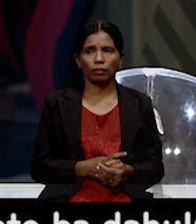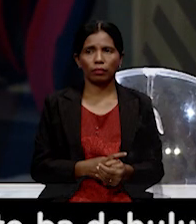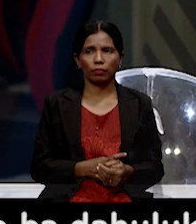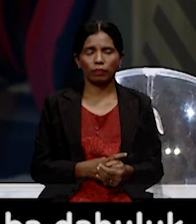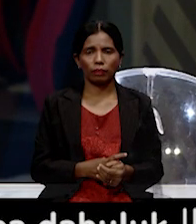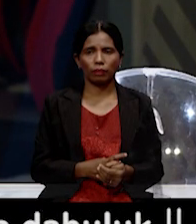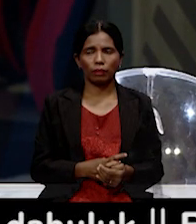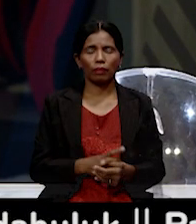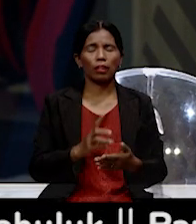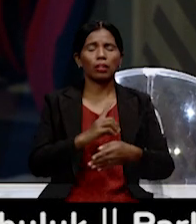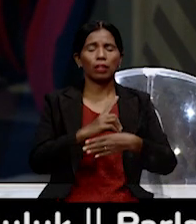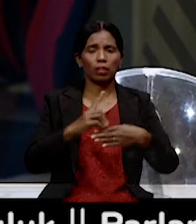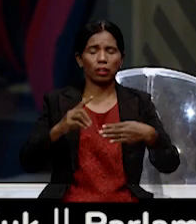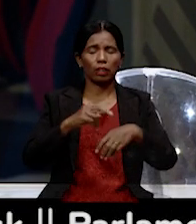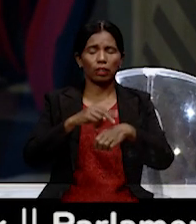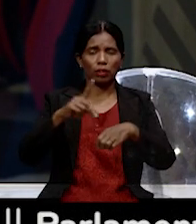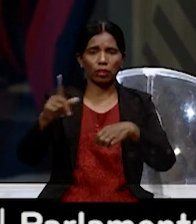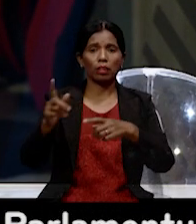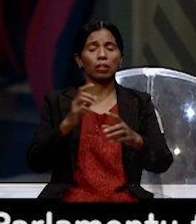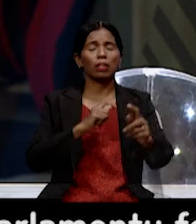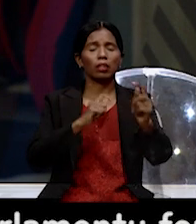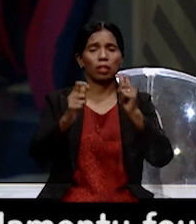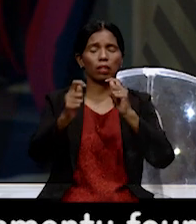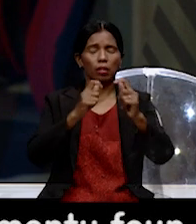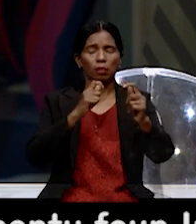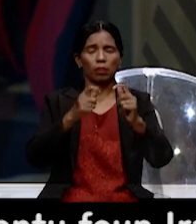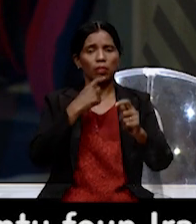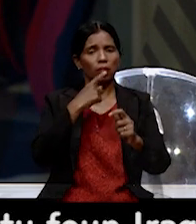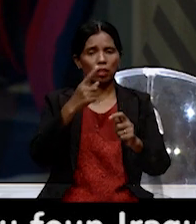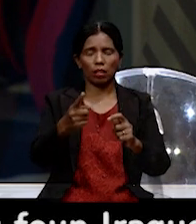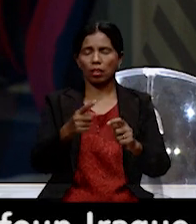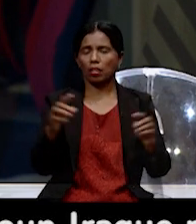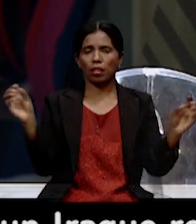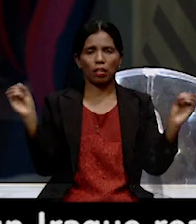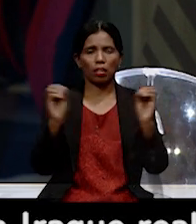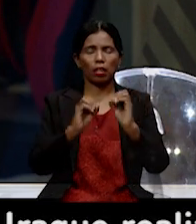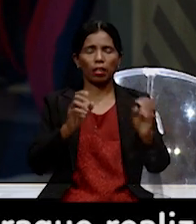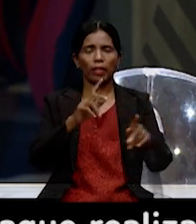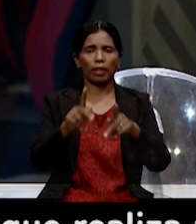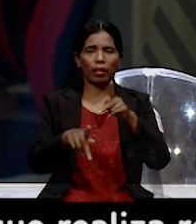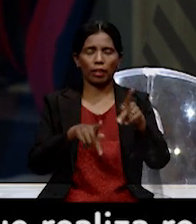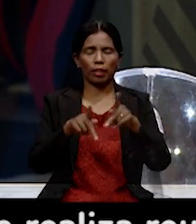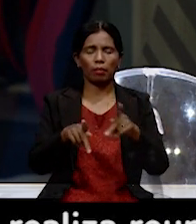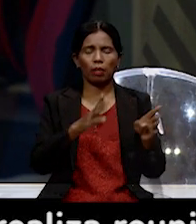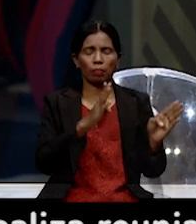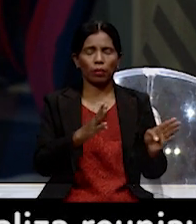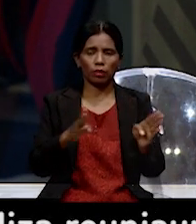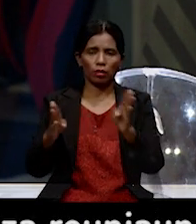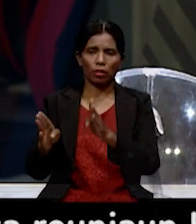Direção Nacional Transporte Terrestre nega cada la iha broker iha processo trata documento.